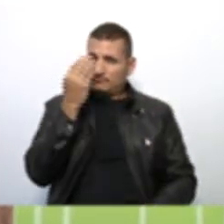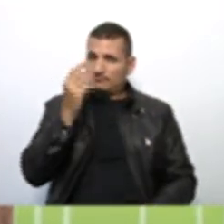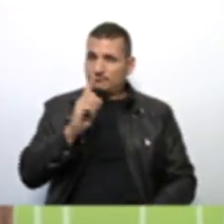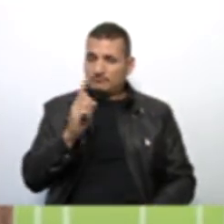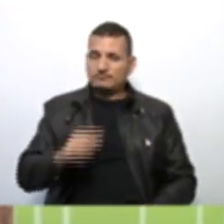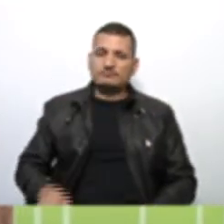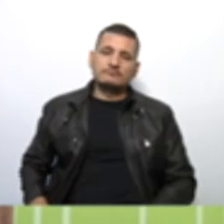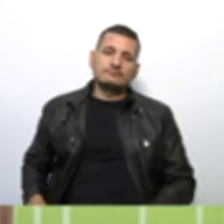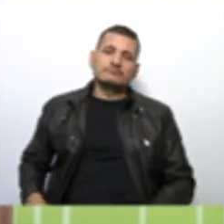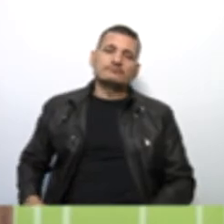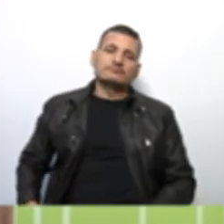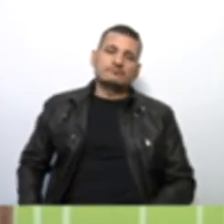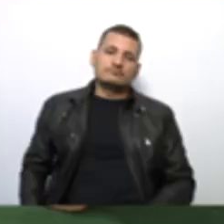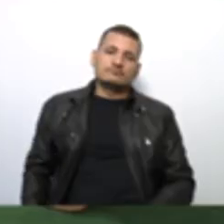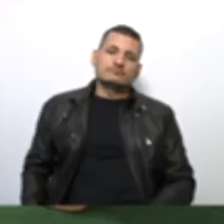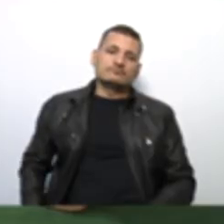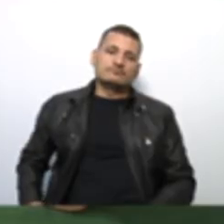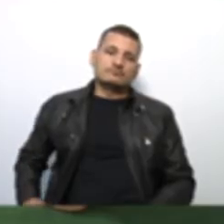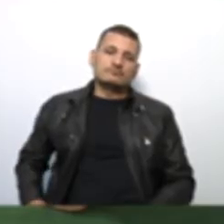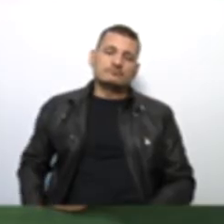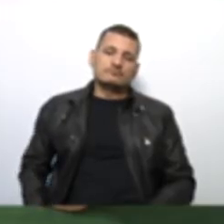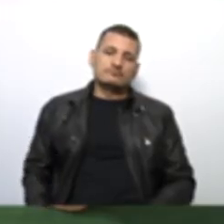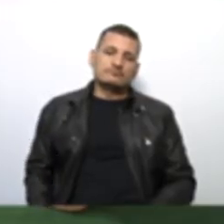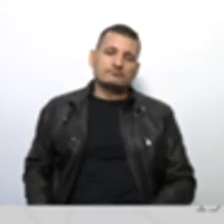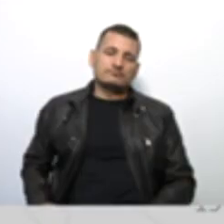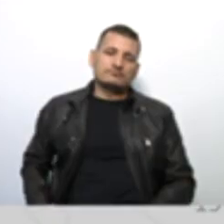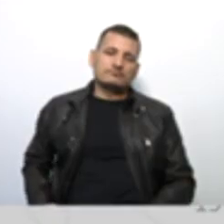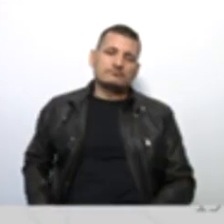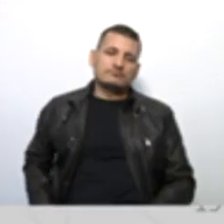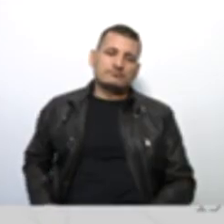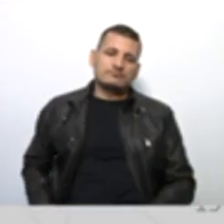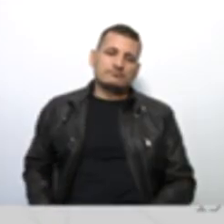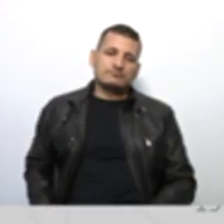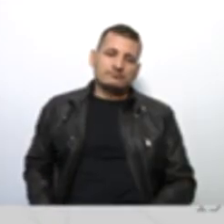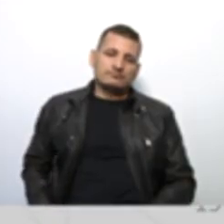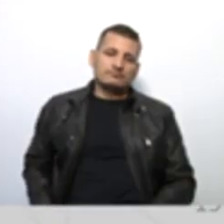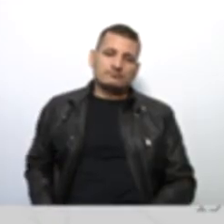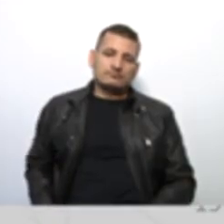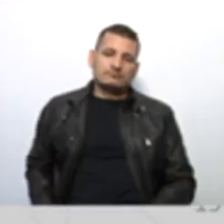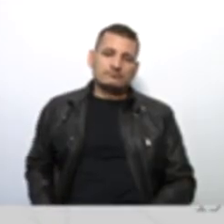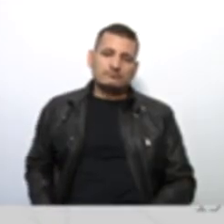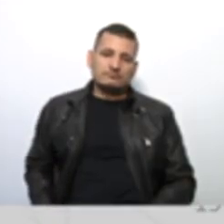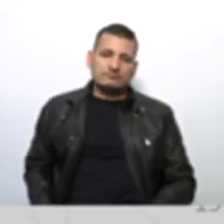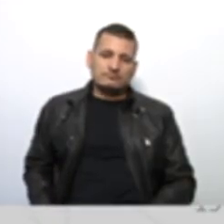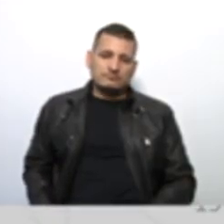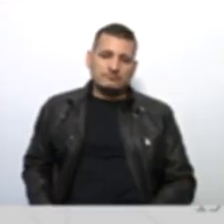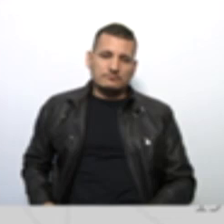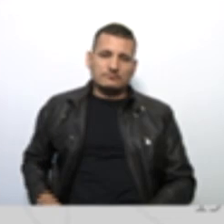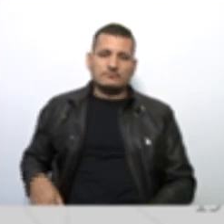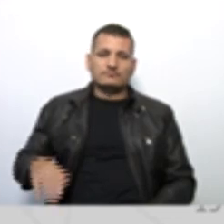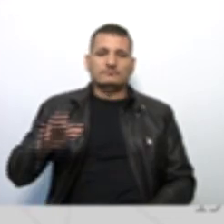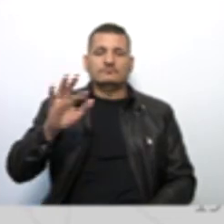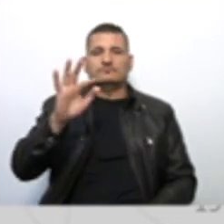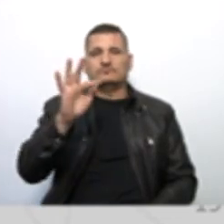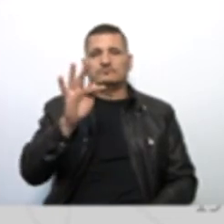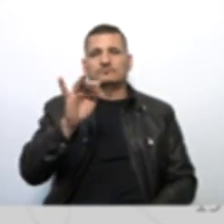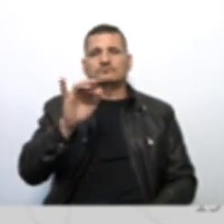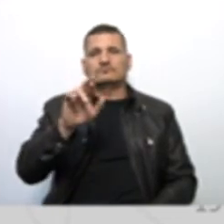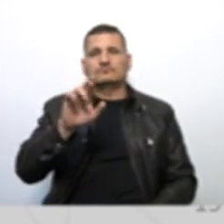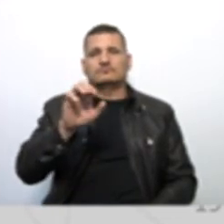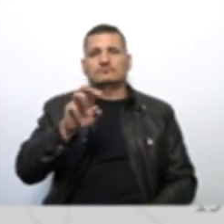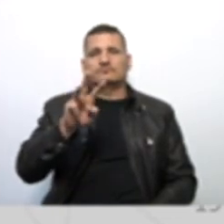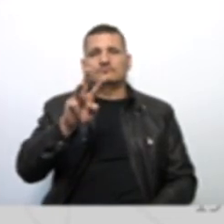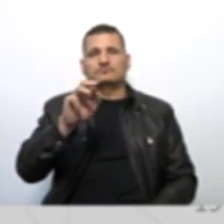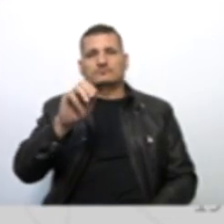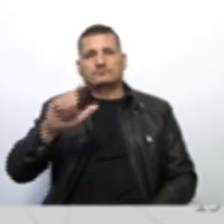pessoal. Lançar um desafio aí, professor. Deixa na tela a imagem aí. Tem esse dispositivo Firewall, né, professor? Os alunos estavam tendo a disciplina